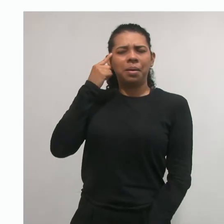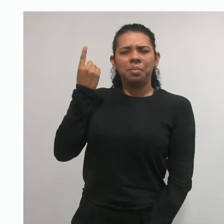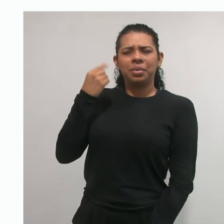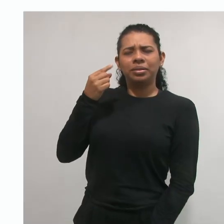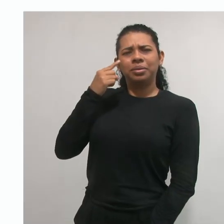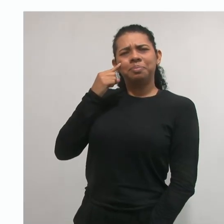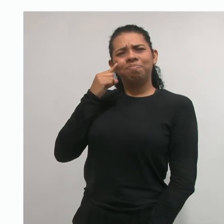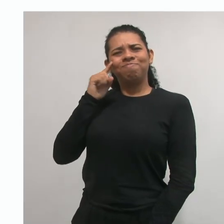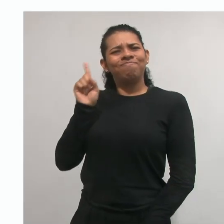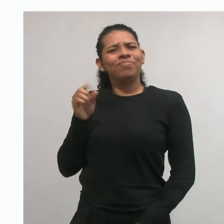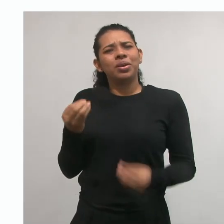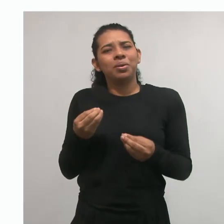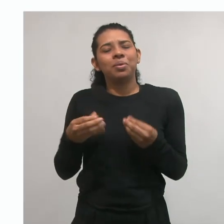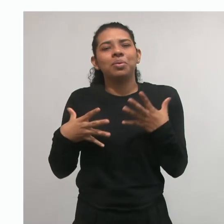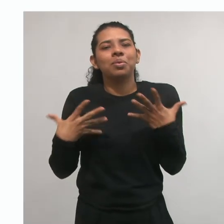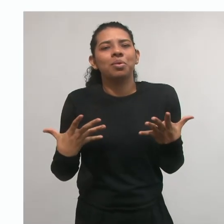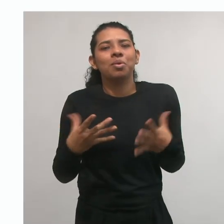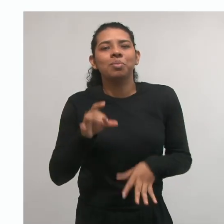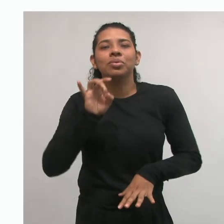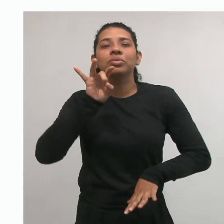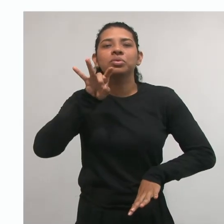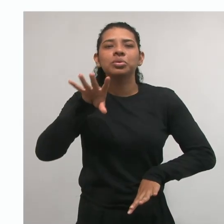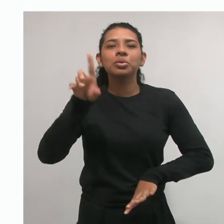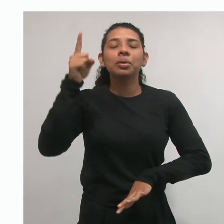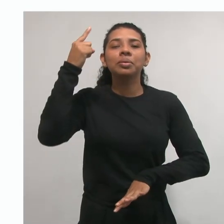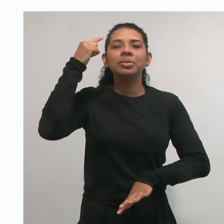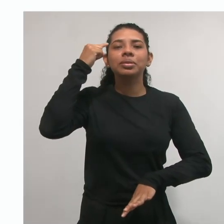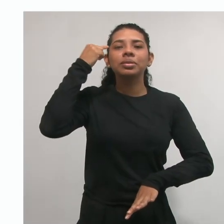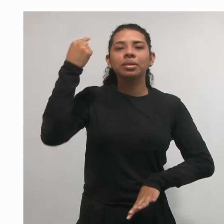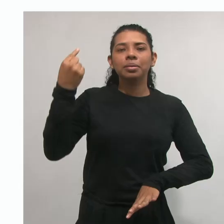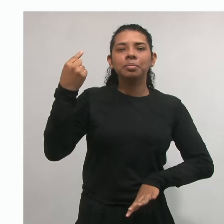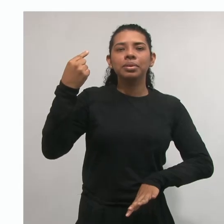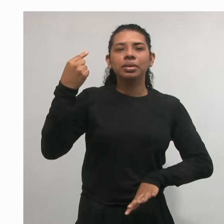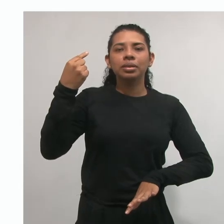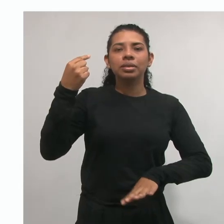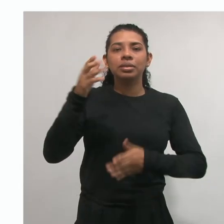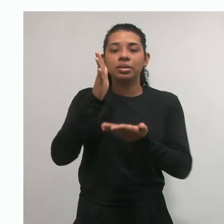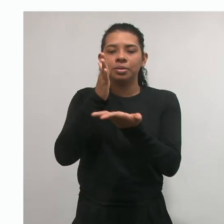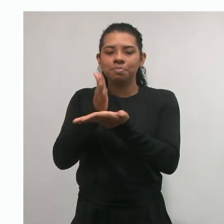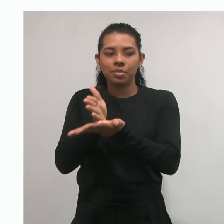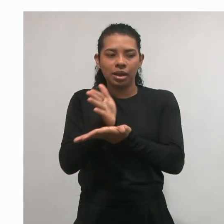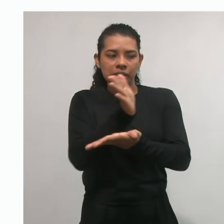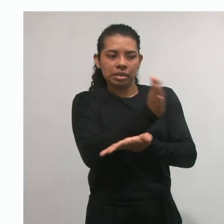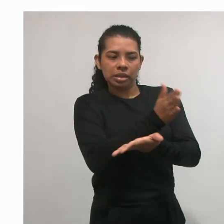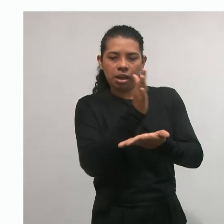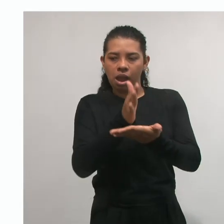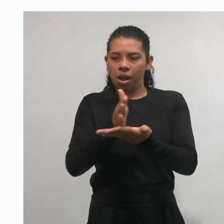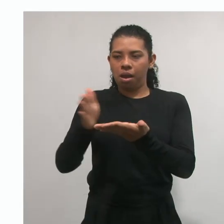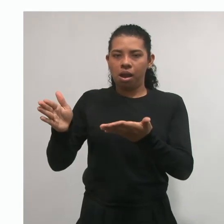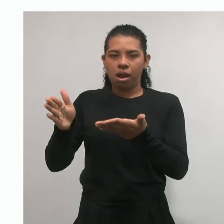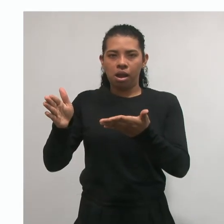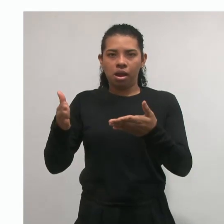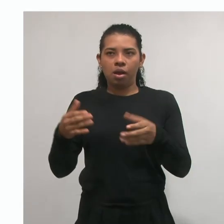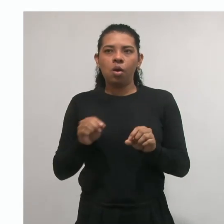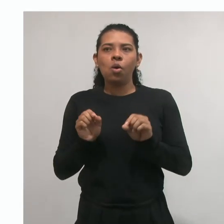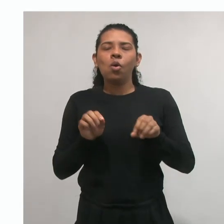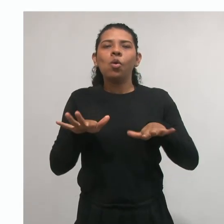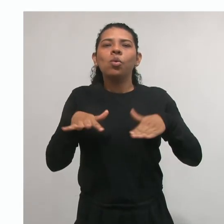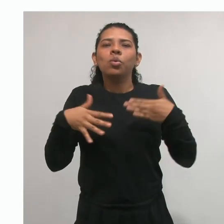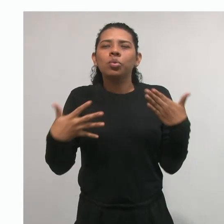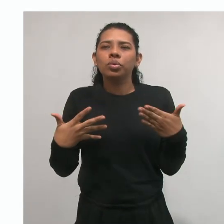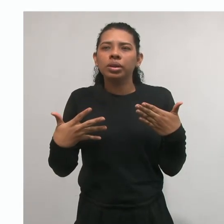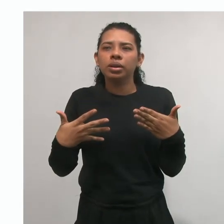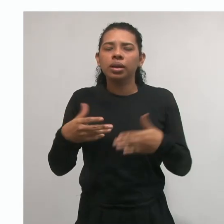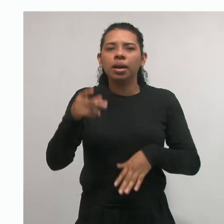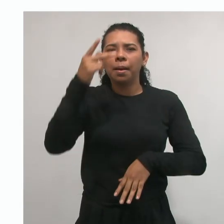a hierarquização de saberes como produto de classificação racial da população,